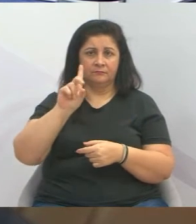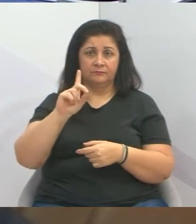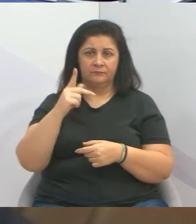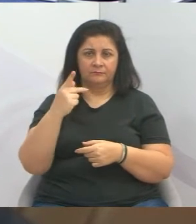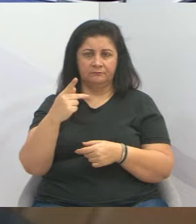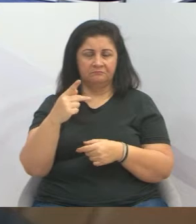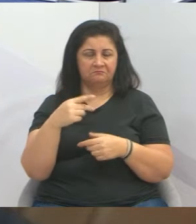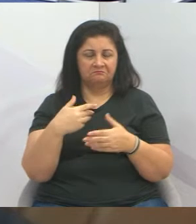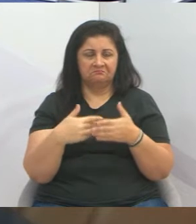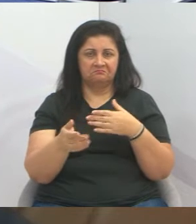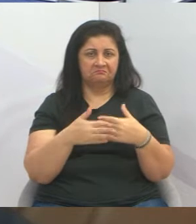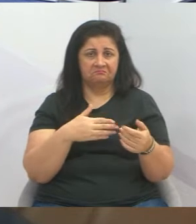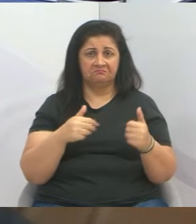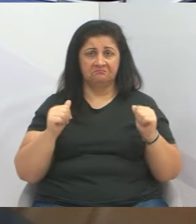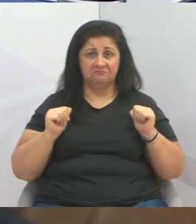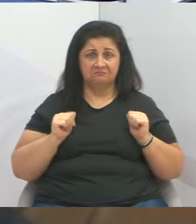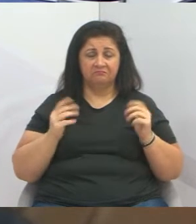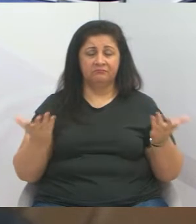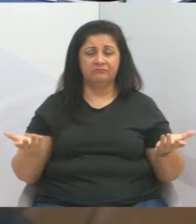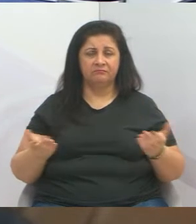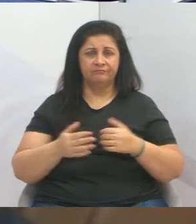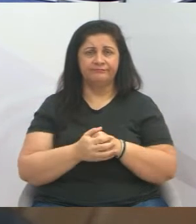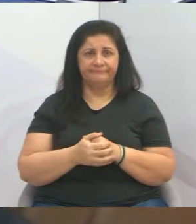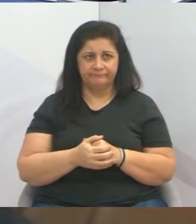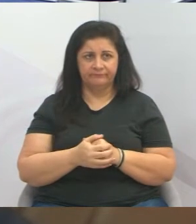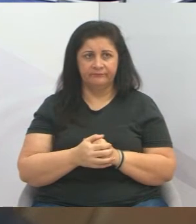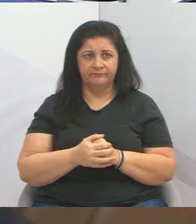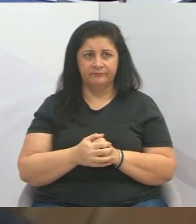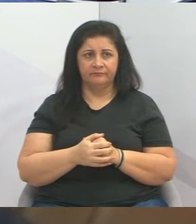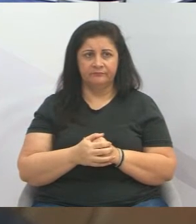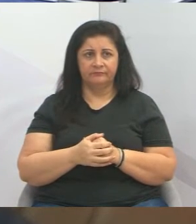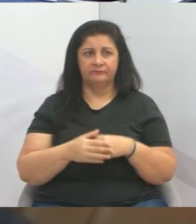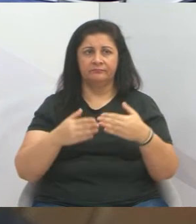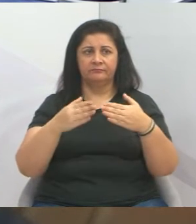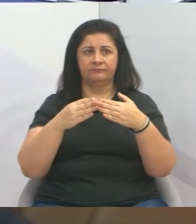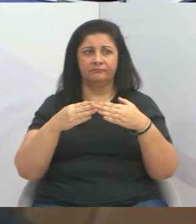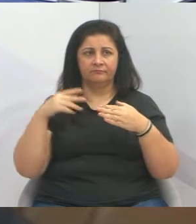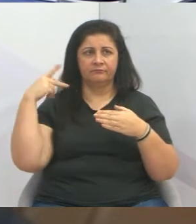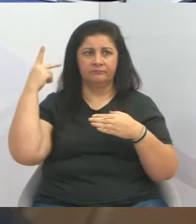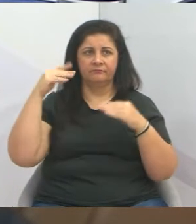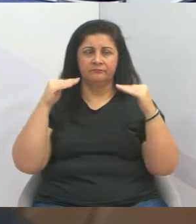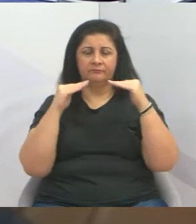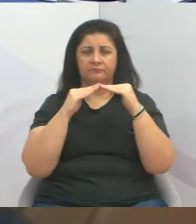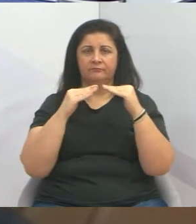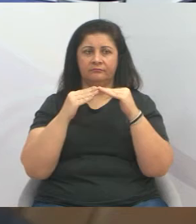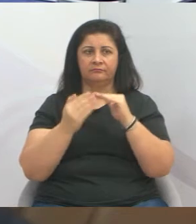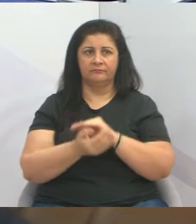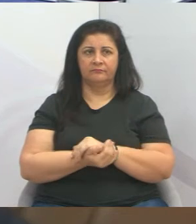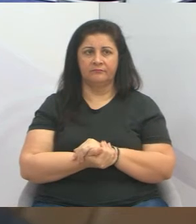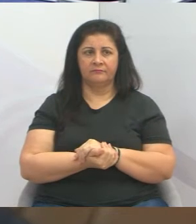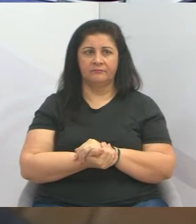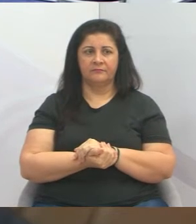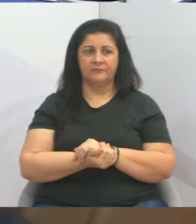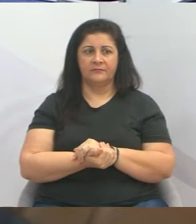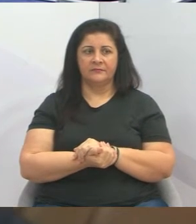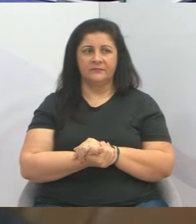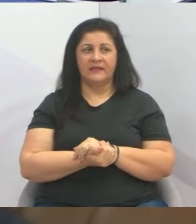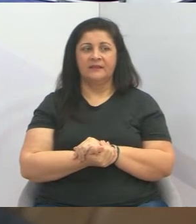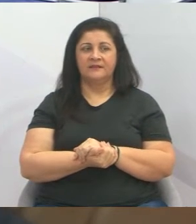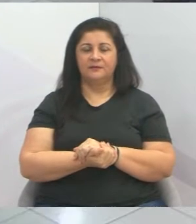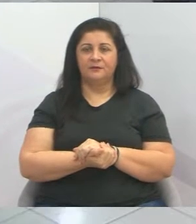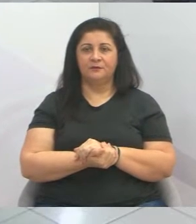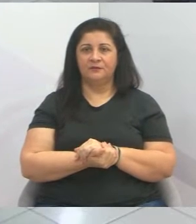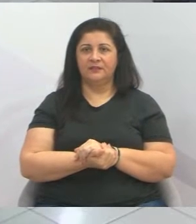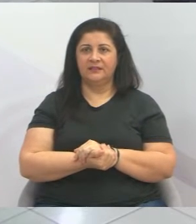anda e o vereador é cobrado E aí de perguntar fazer nada então peço voto favorável aos vereadores e